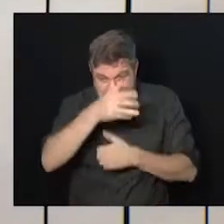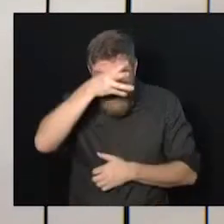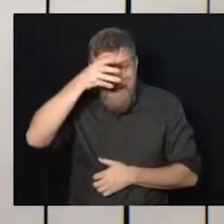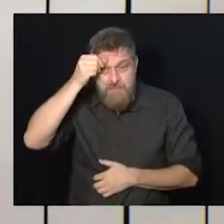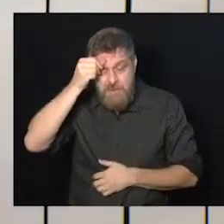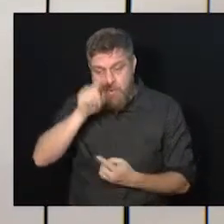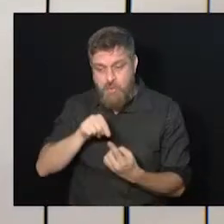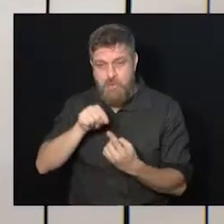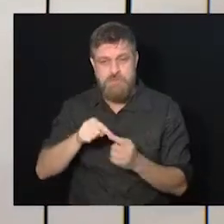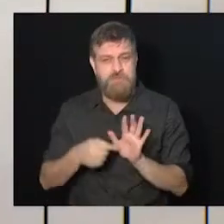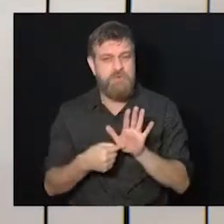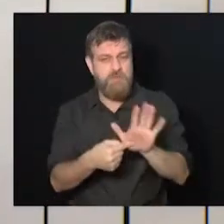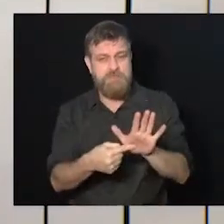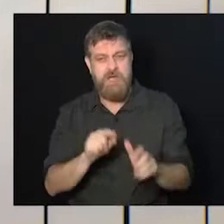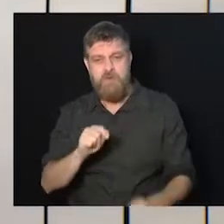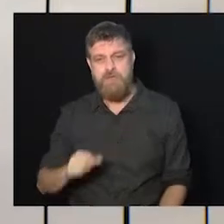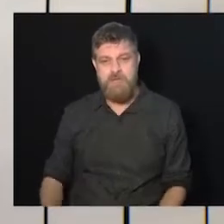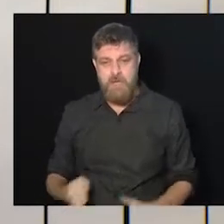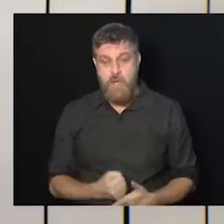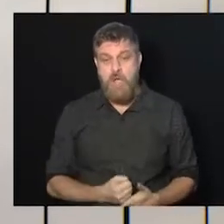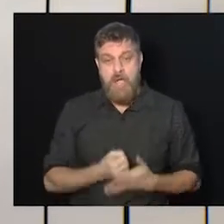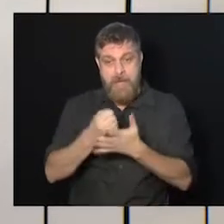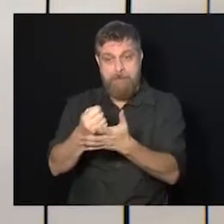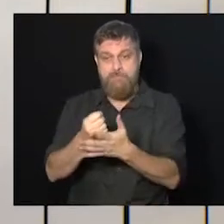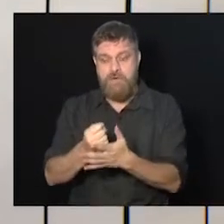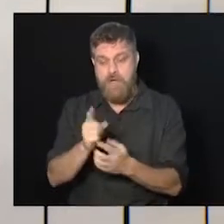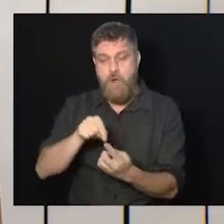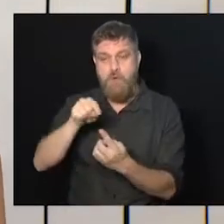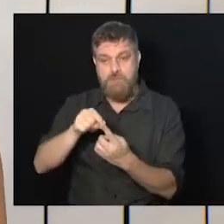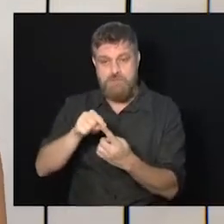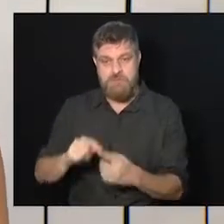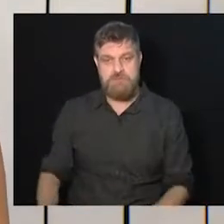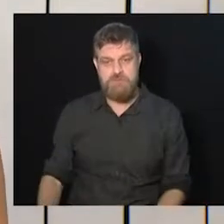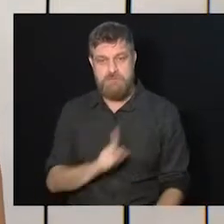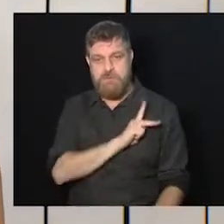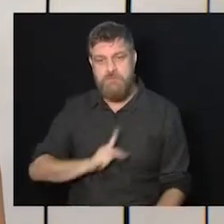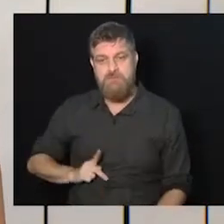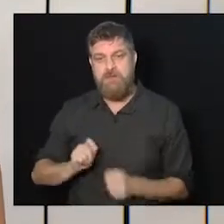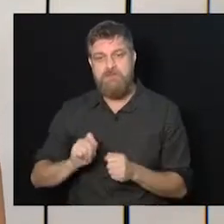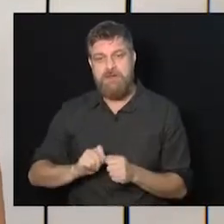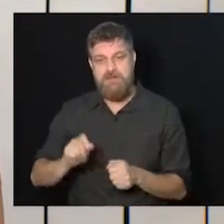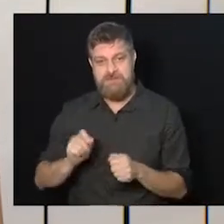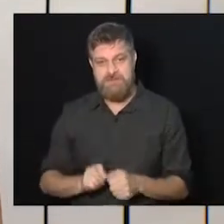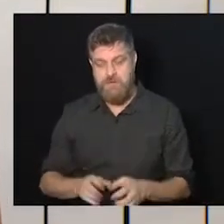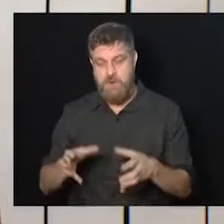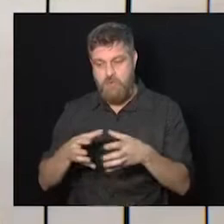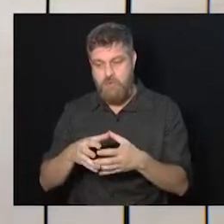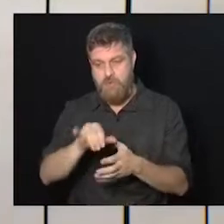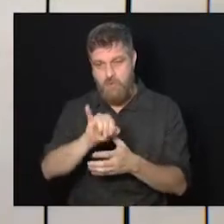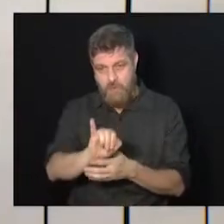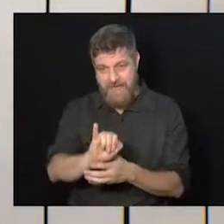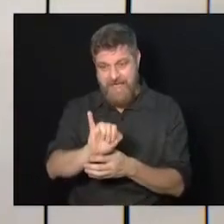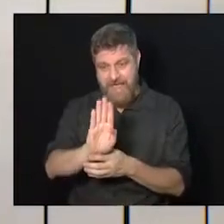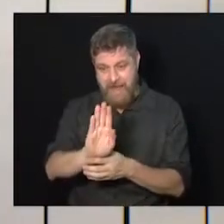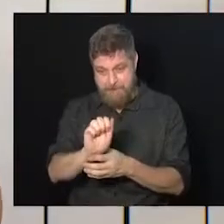seria manifestar apoio à intenção do governo de diminuir o poder de fiscalização do IBAMA. Quando